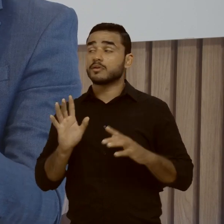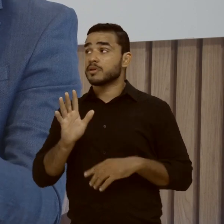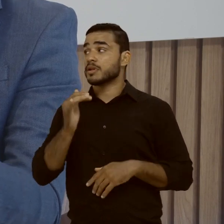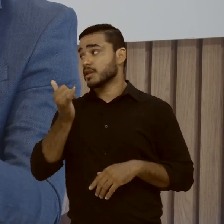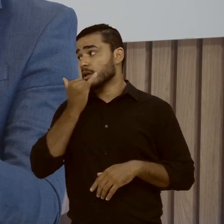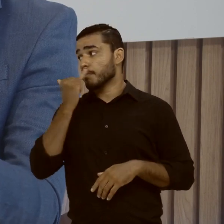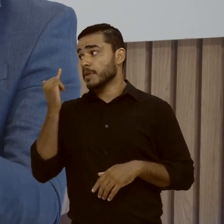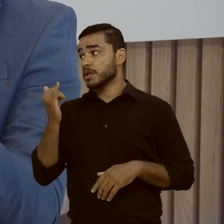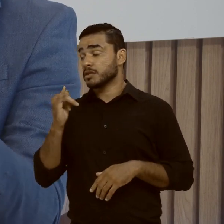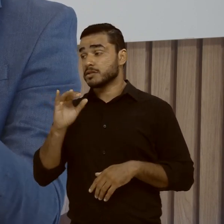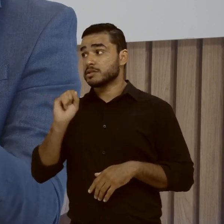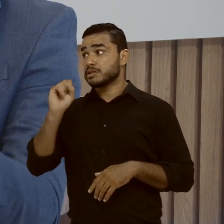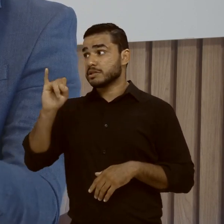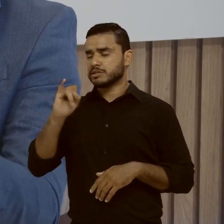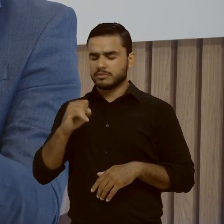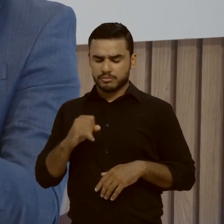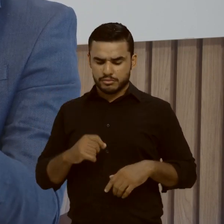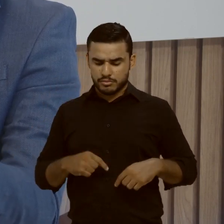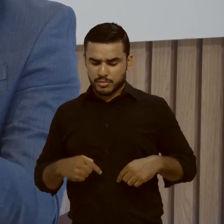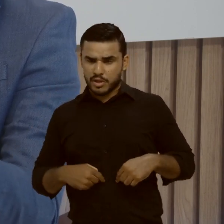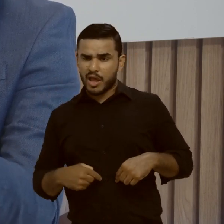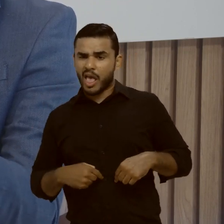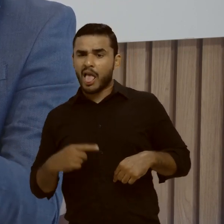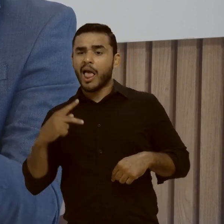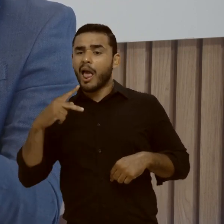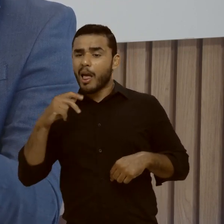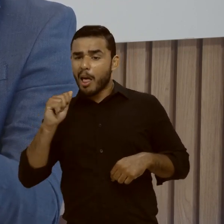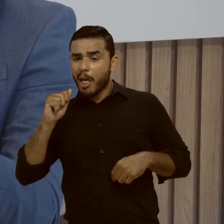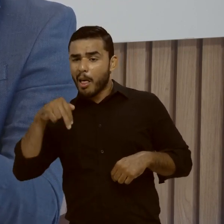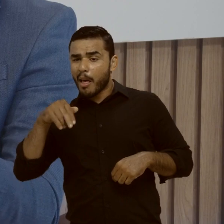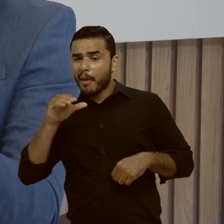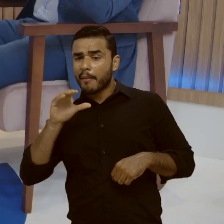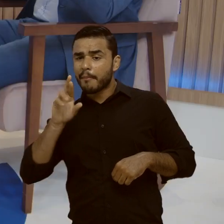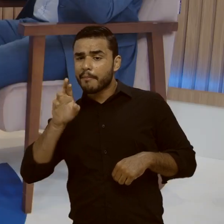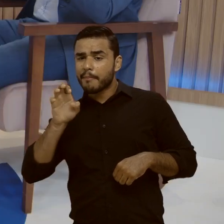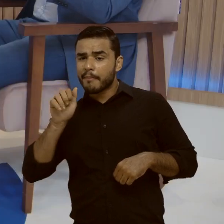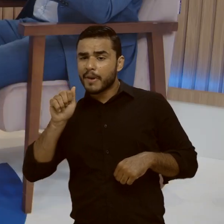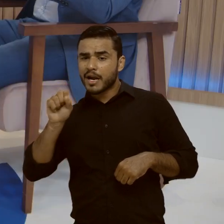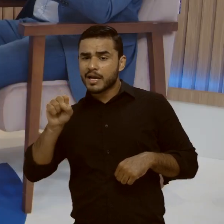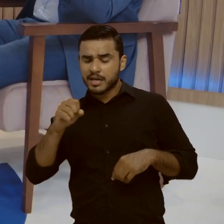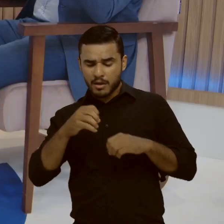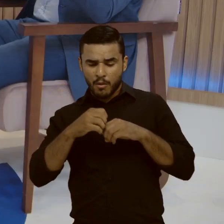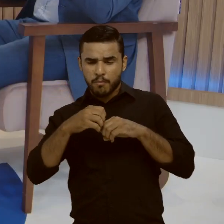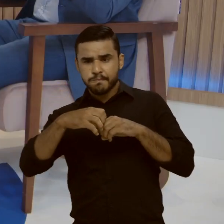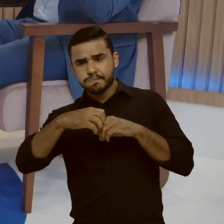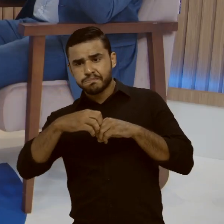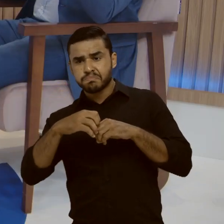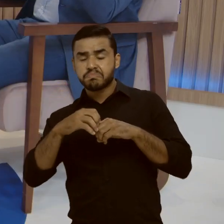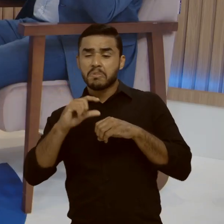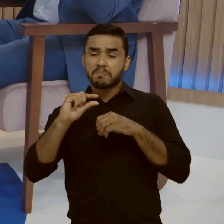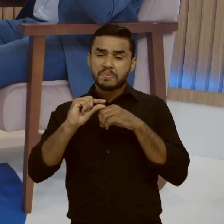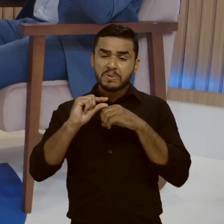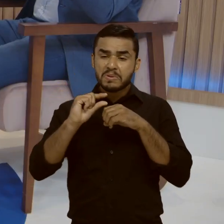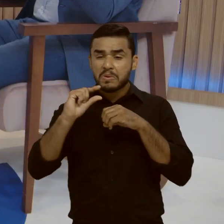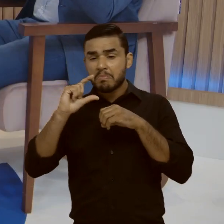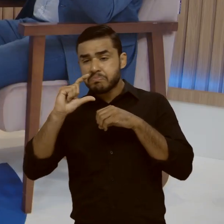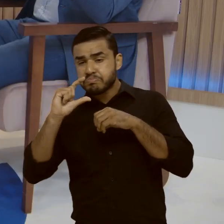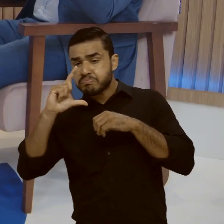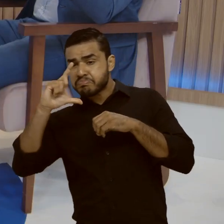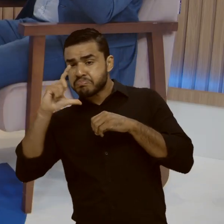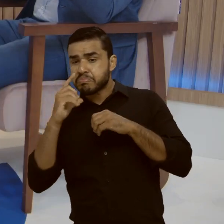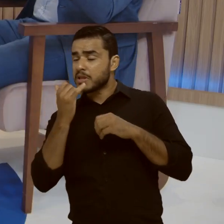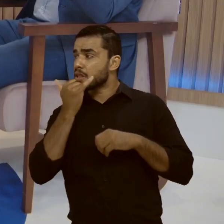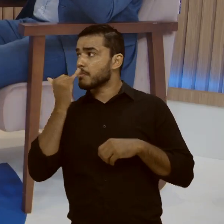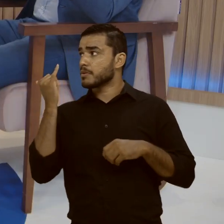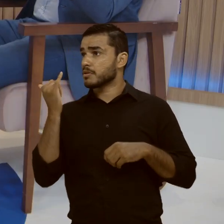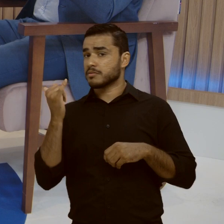que a doença se apresenta no momento do diagnóstico, tá? Infelizmente, a maioria dos pacientes